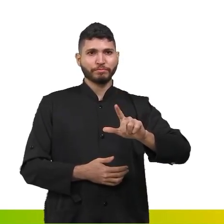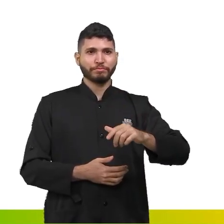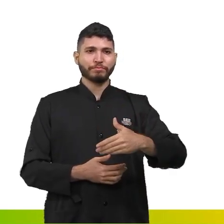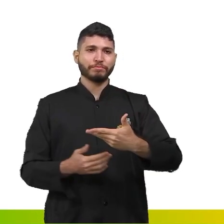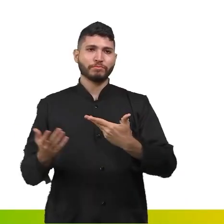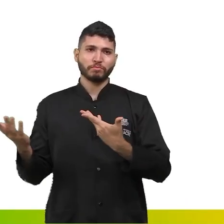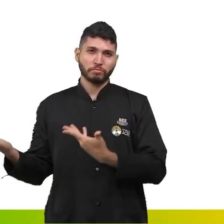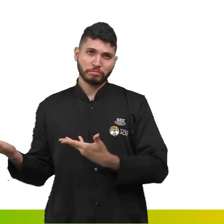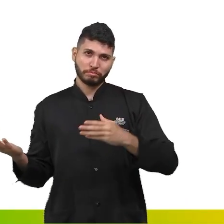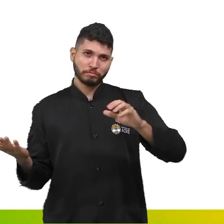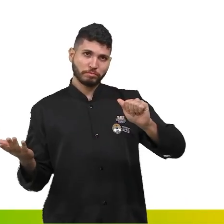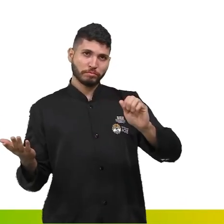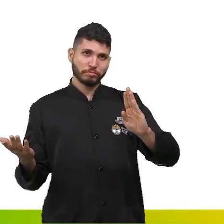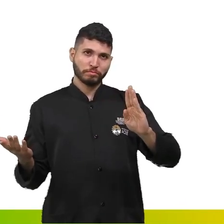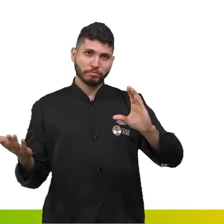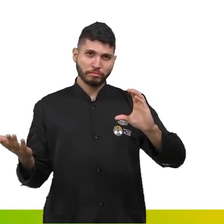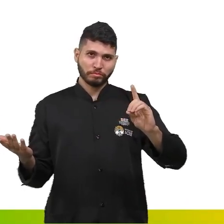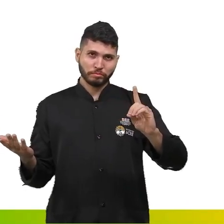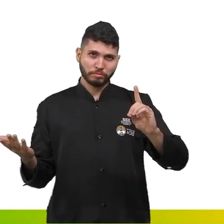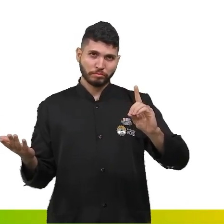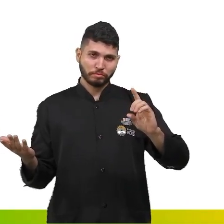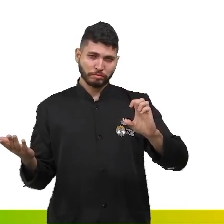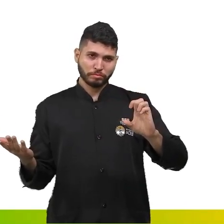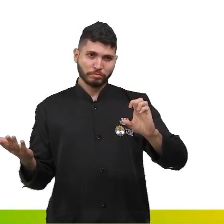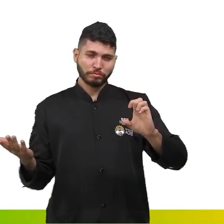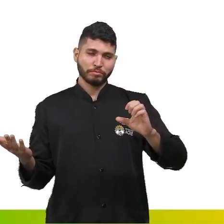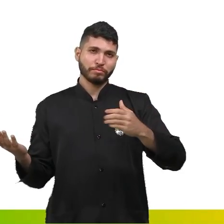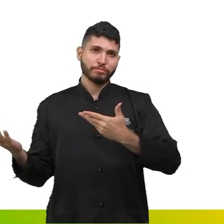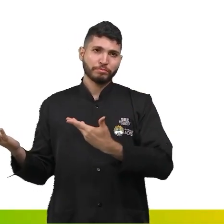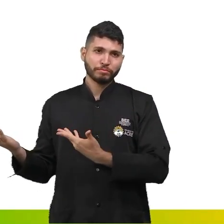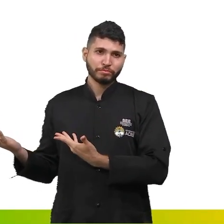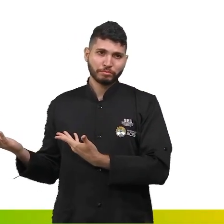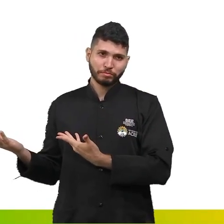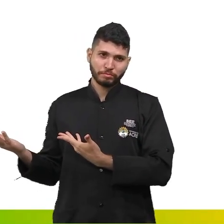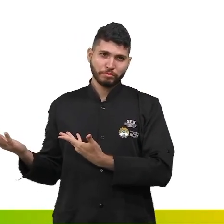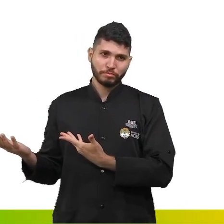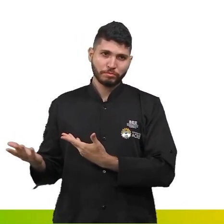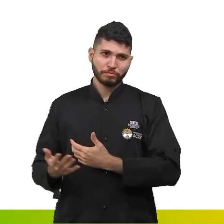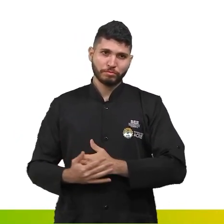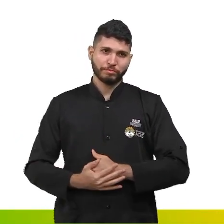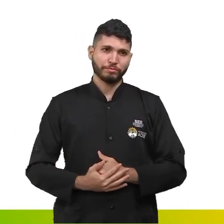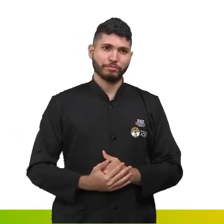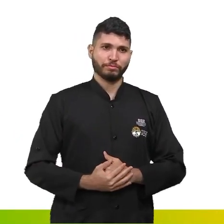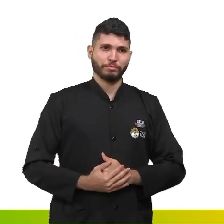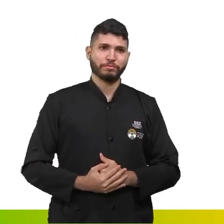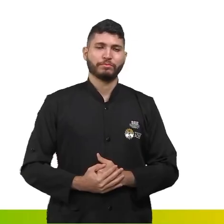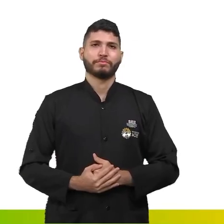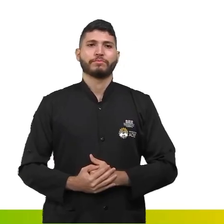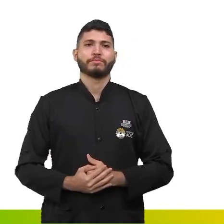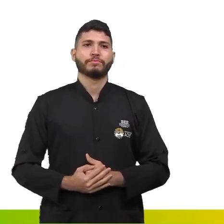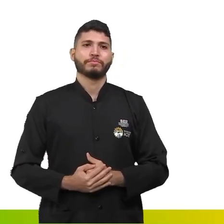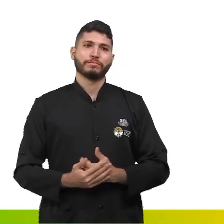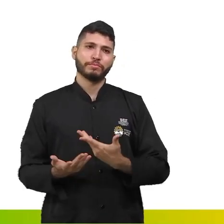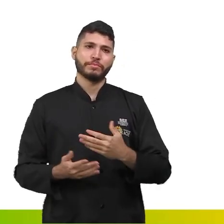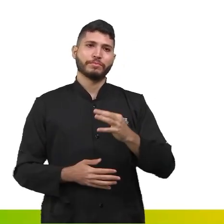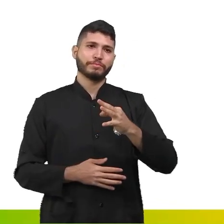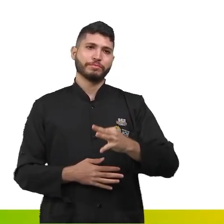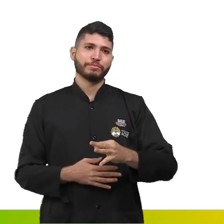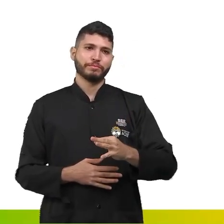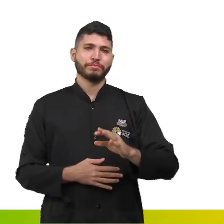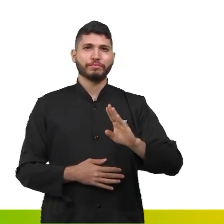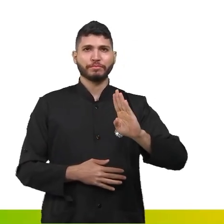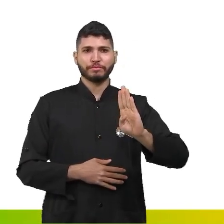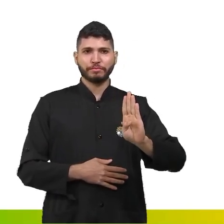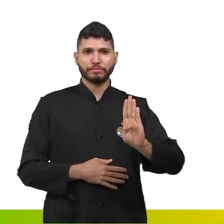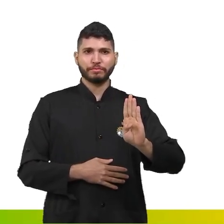Nós temos alternativa lado, lado, lado, esquece. Lado, ângulo, lado, tá aí, certo. Esse